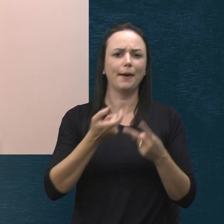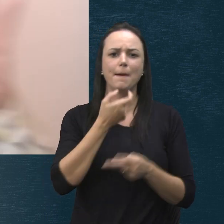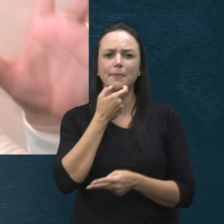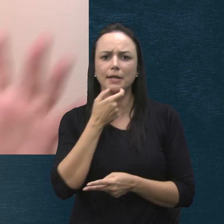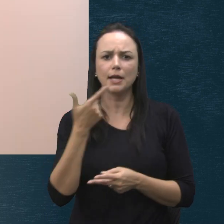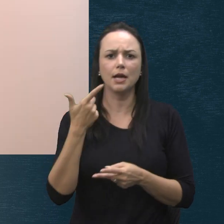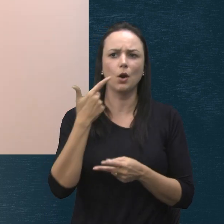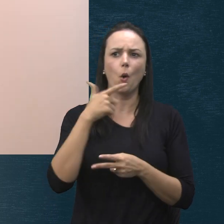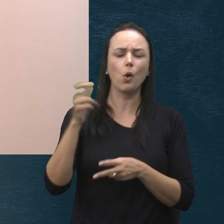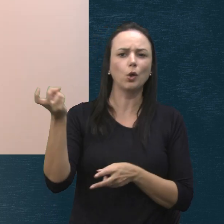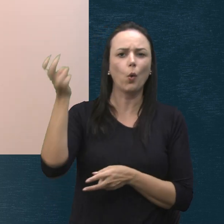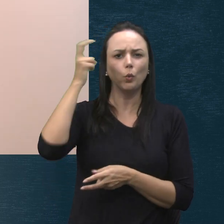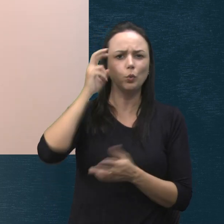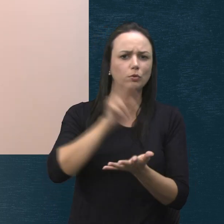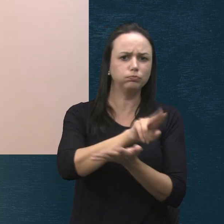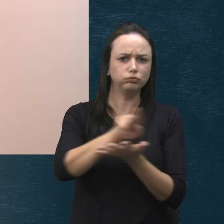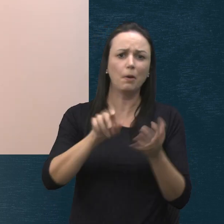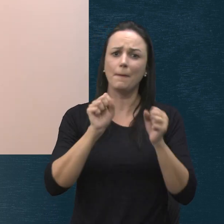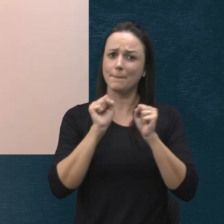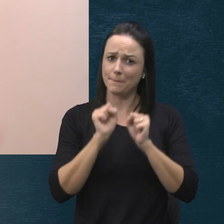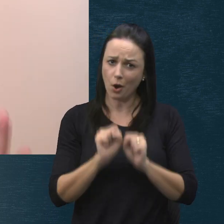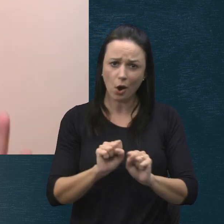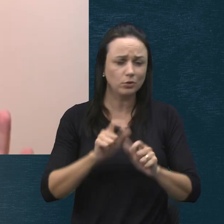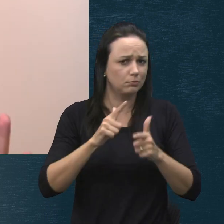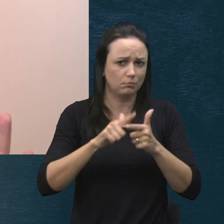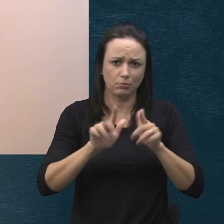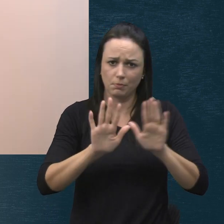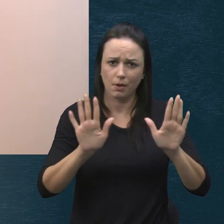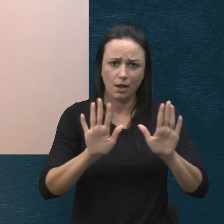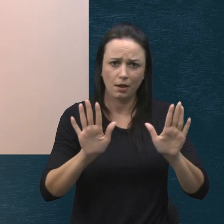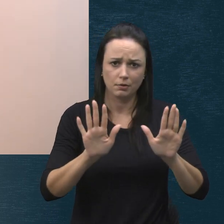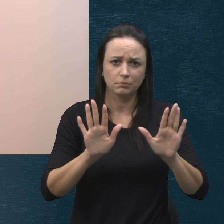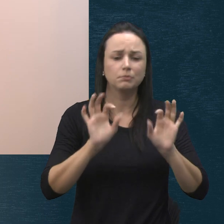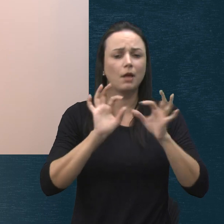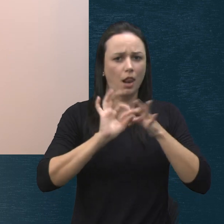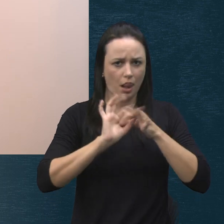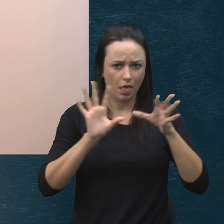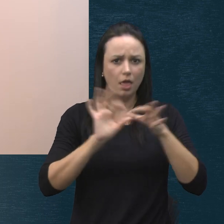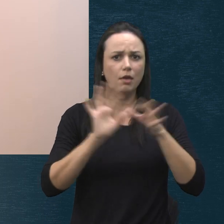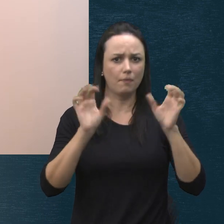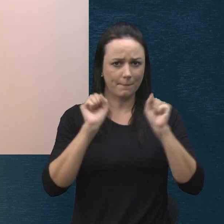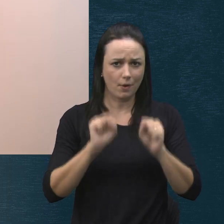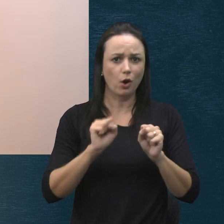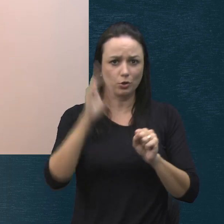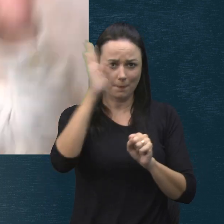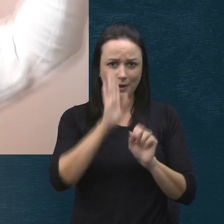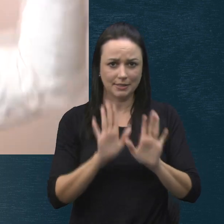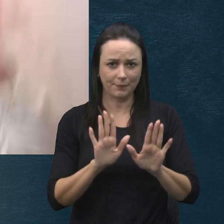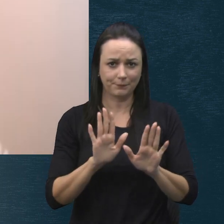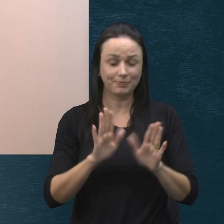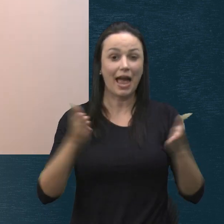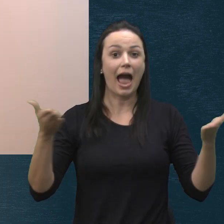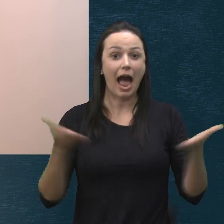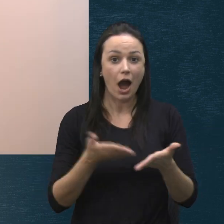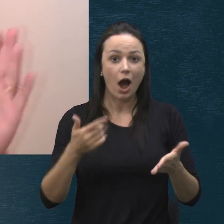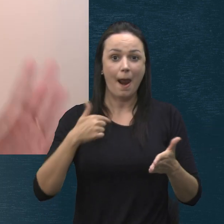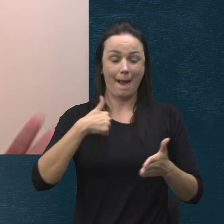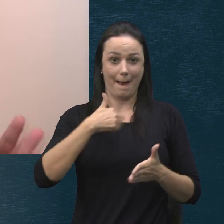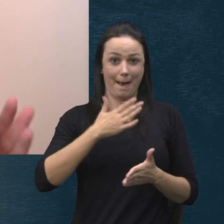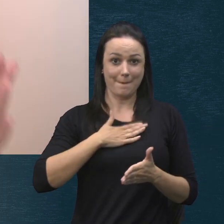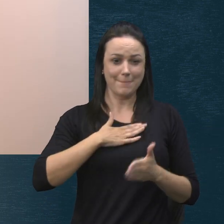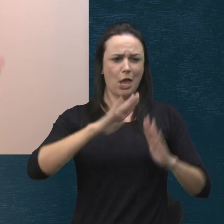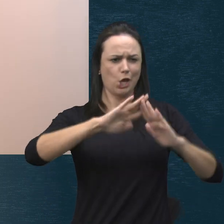de outras culturas, né? Pode. Não tem nenhum problema. Isso é permitido no Brasil. Agora eu posso dizer assim, não, a minha escola, o perfil